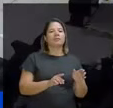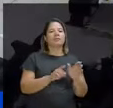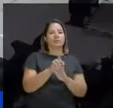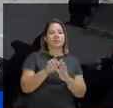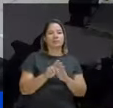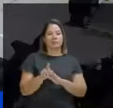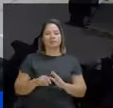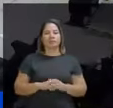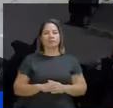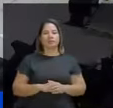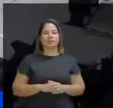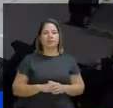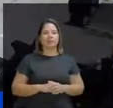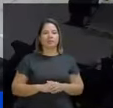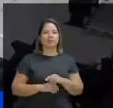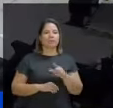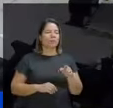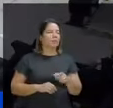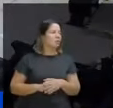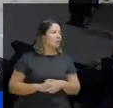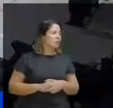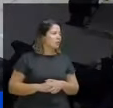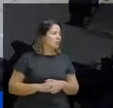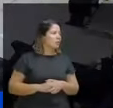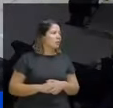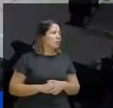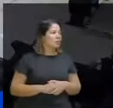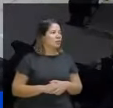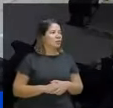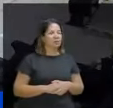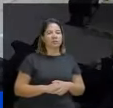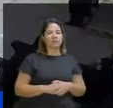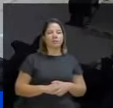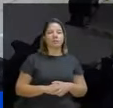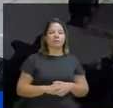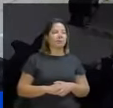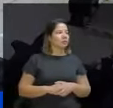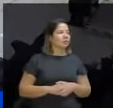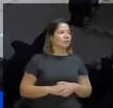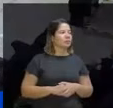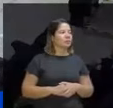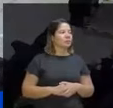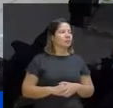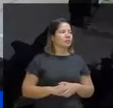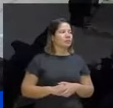Presidente, eu entendo toda a circunstância do plenário que envolveu, mas,